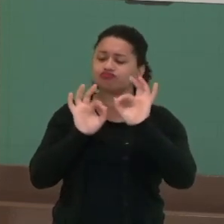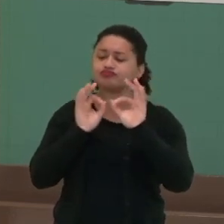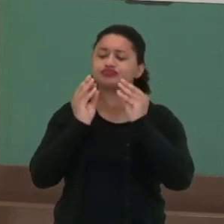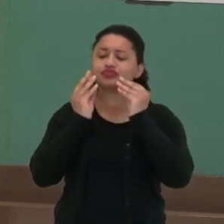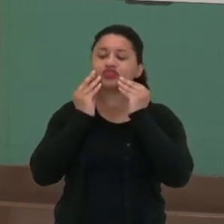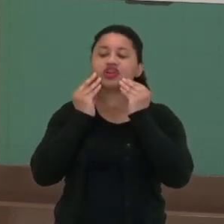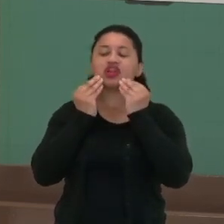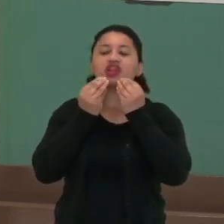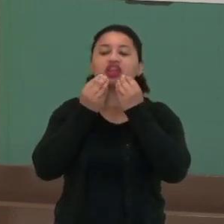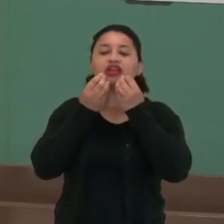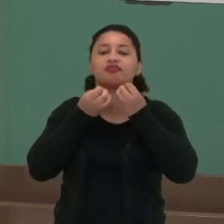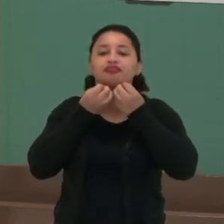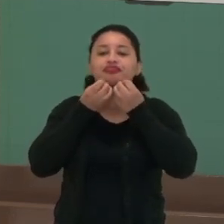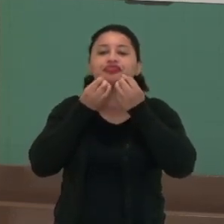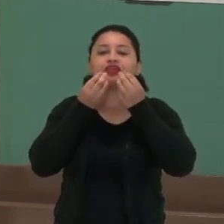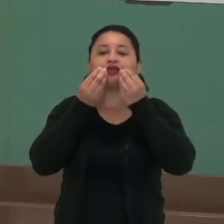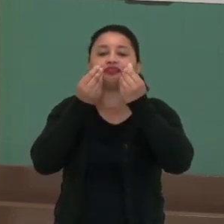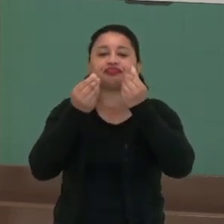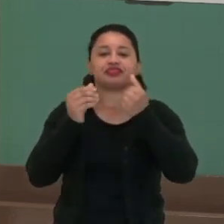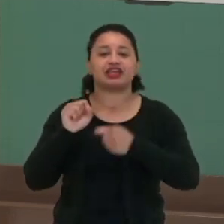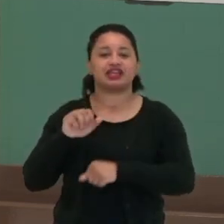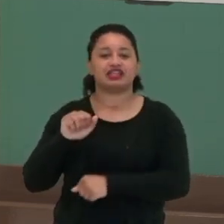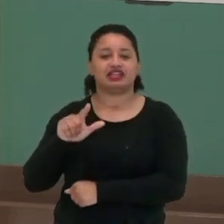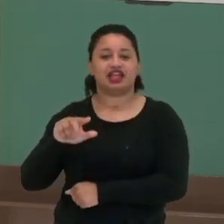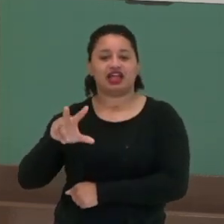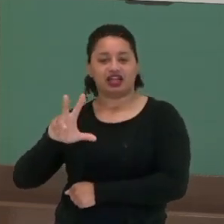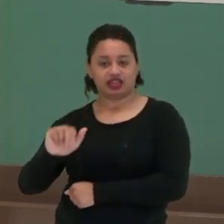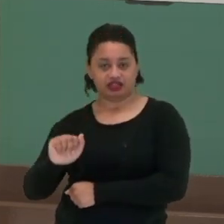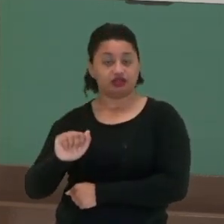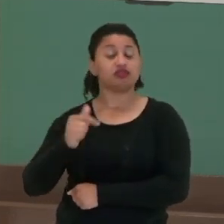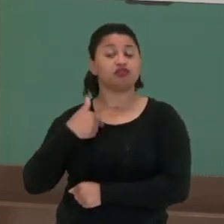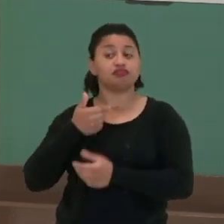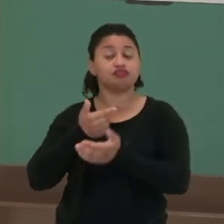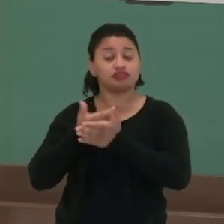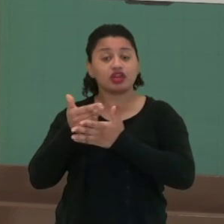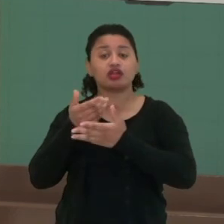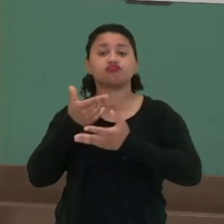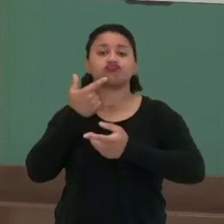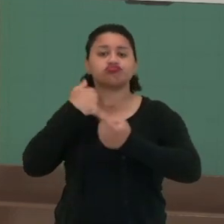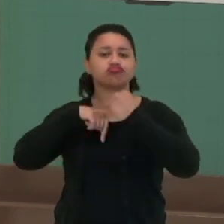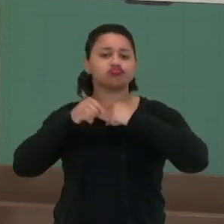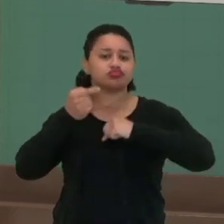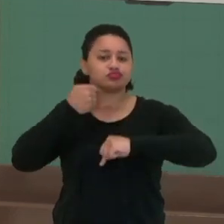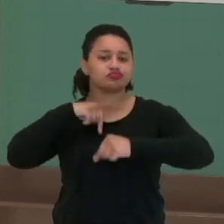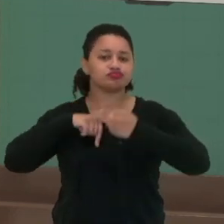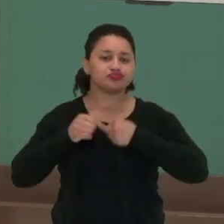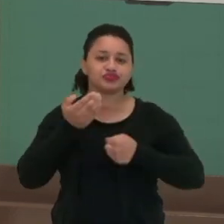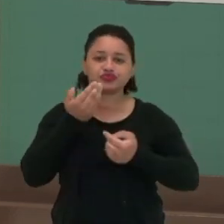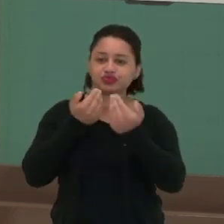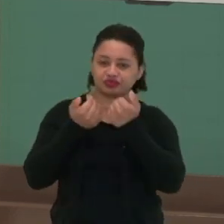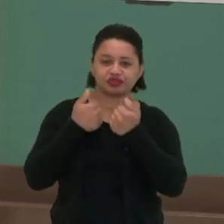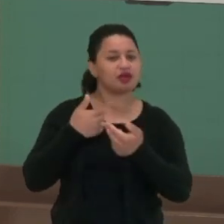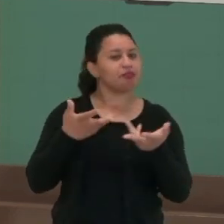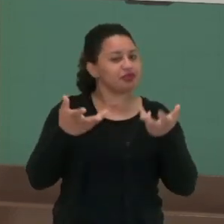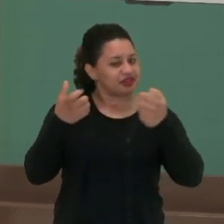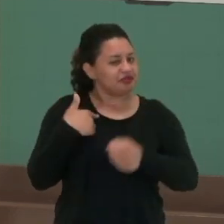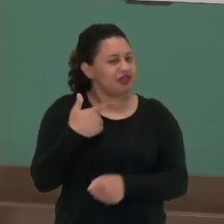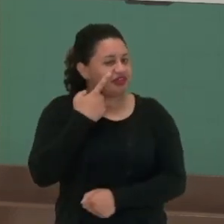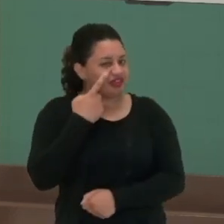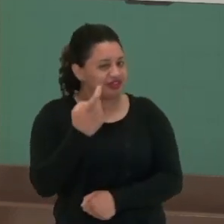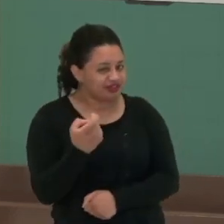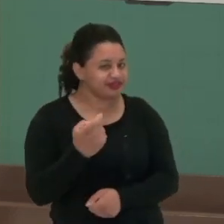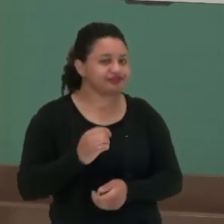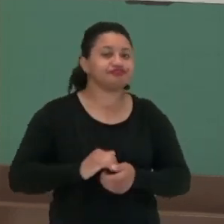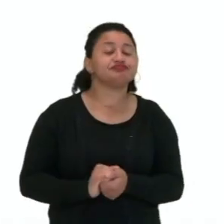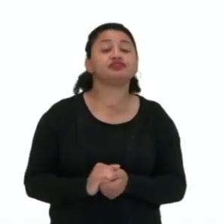as nossas estruturas para iniciar a digestão dos alimentos. Olha que interessante! E